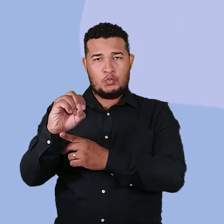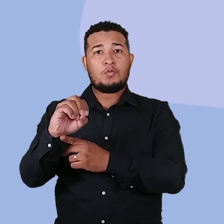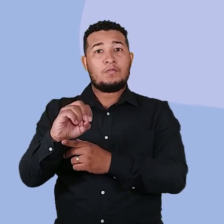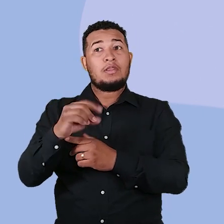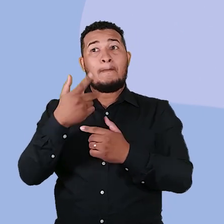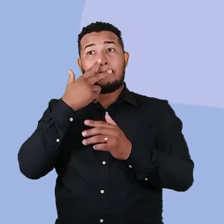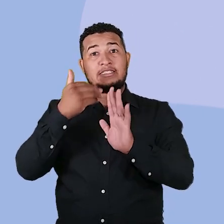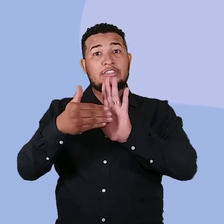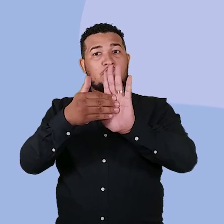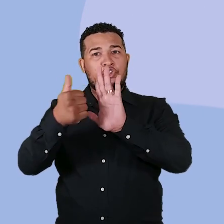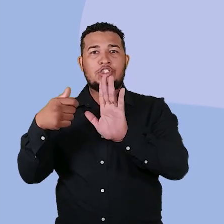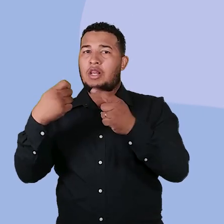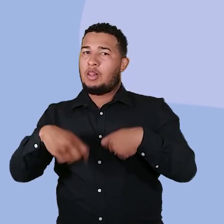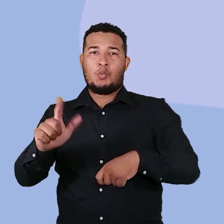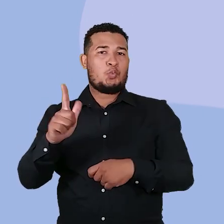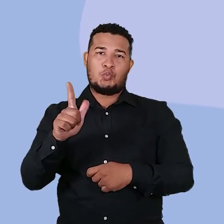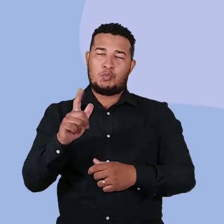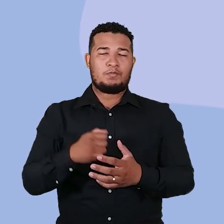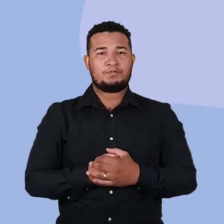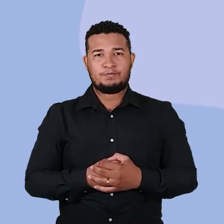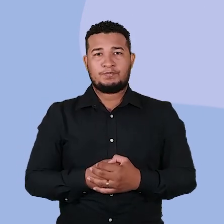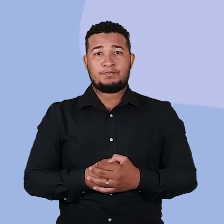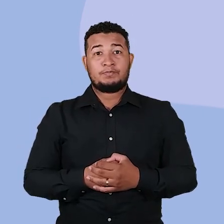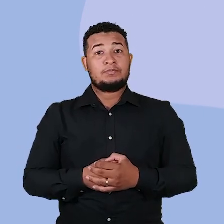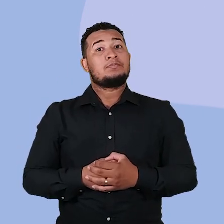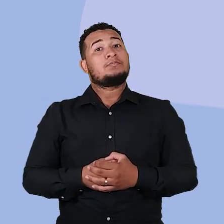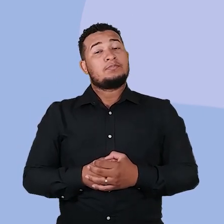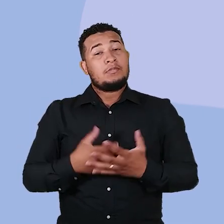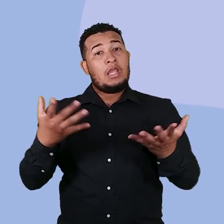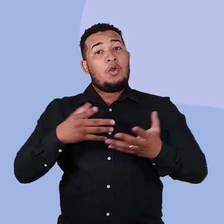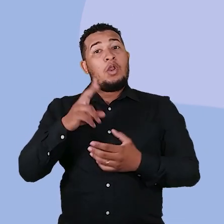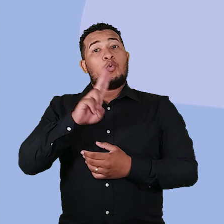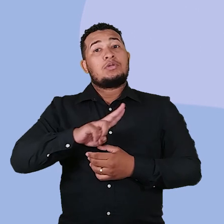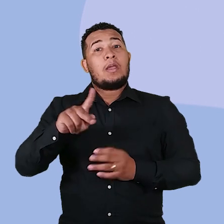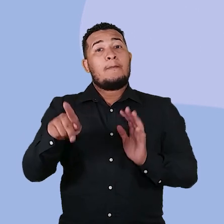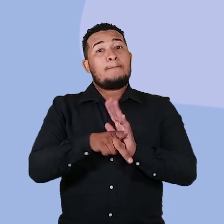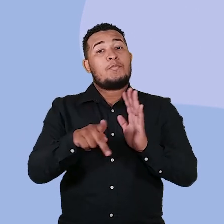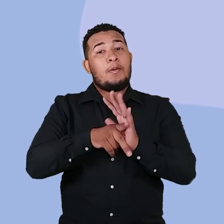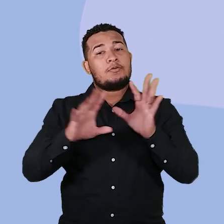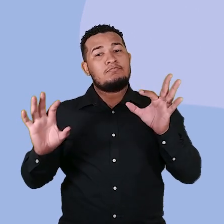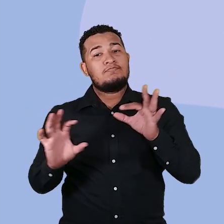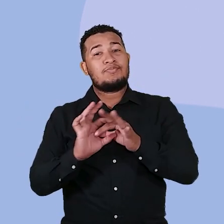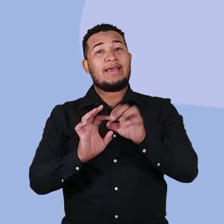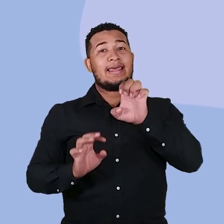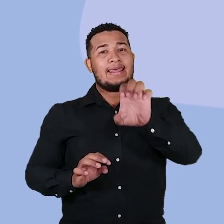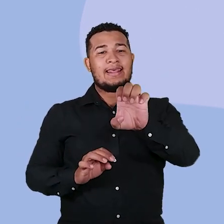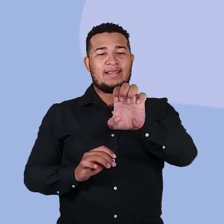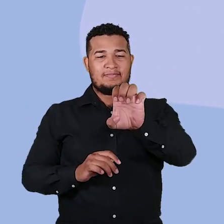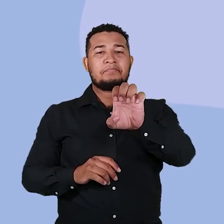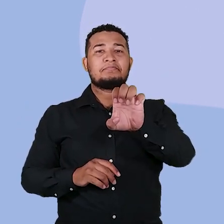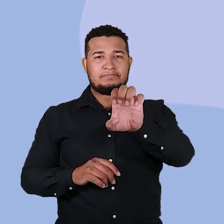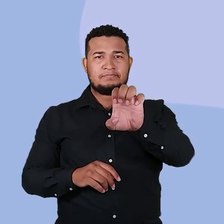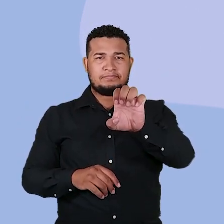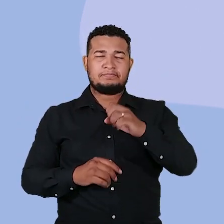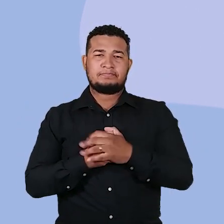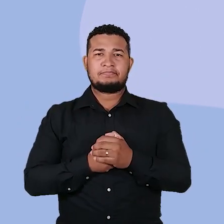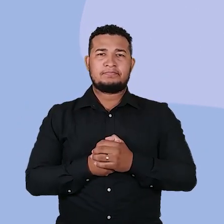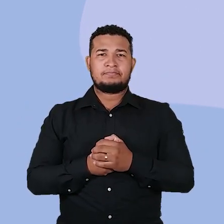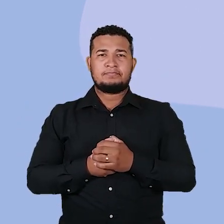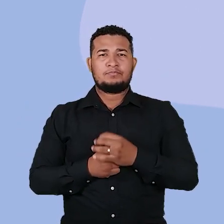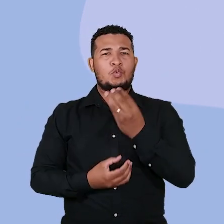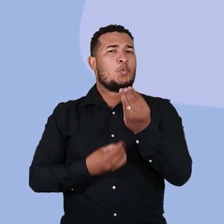menos a quantidade de intercessão é ou não é vamos agora falar de exemplos com o evento e